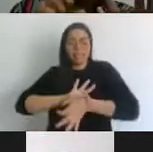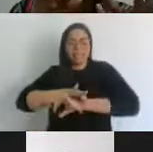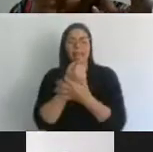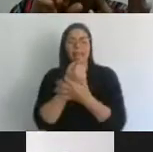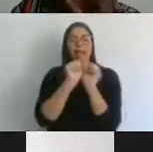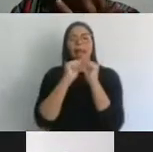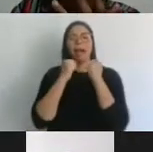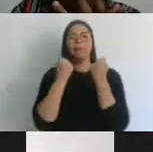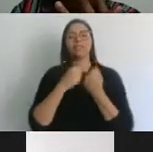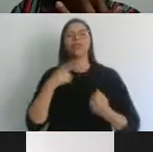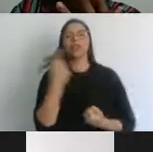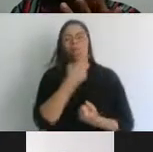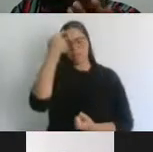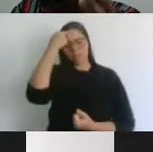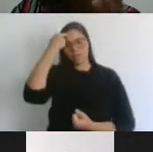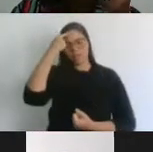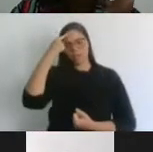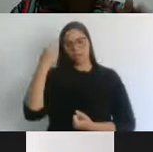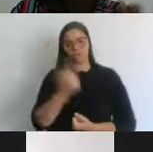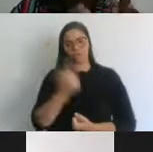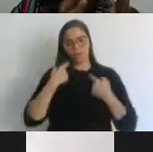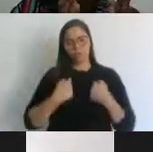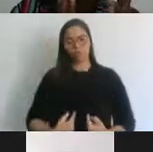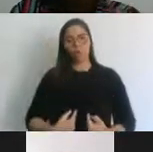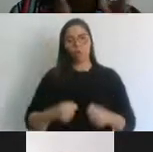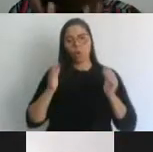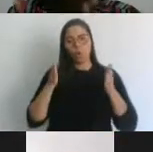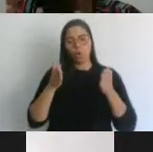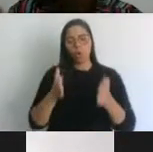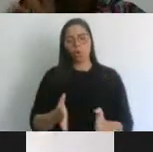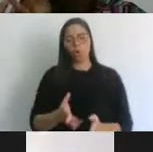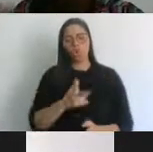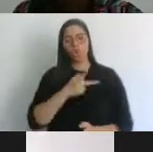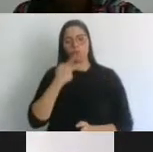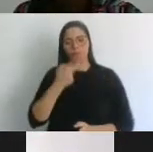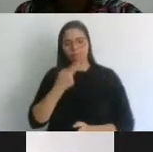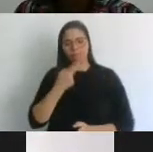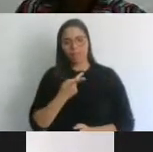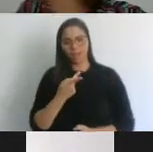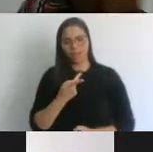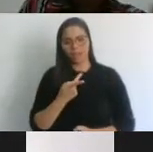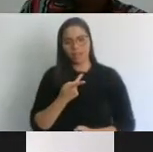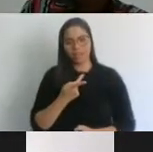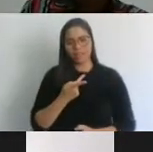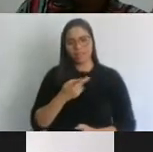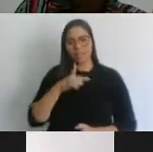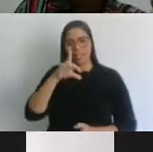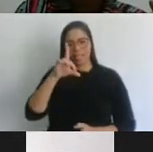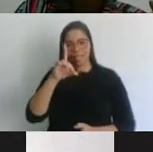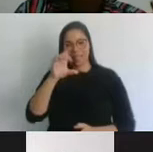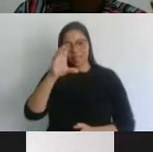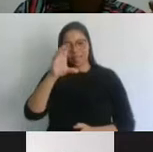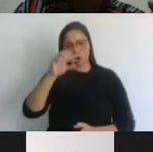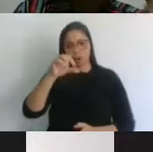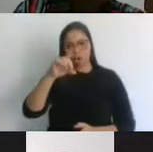nossa mente o nosso corpo tá hoje nós falamos de de colonizar mentes a partir